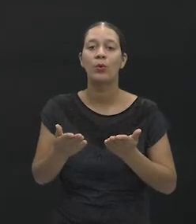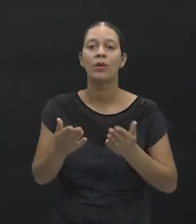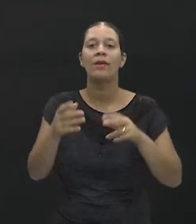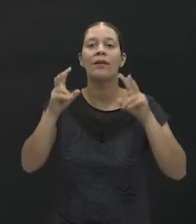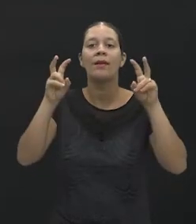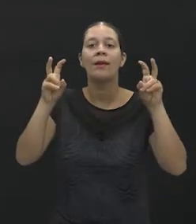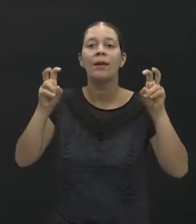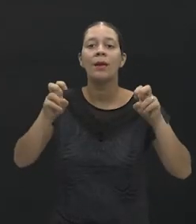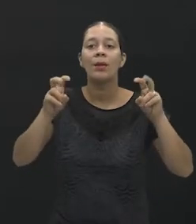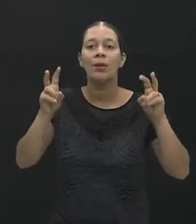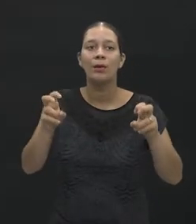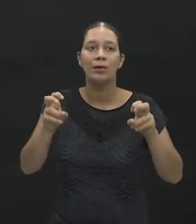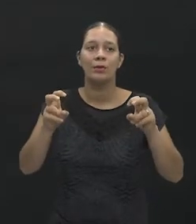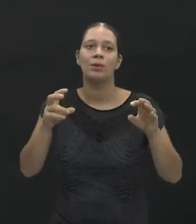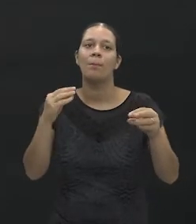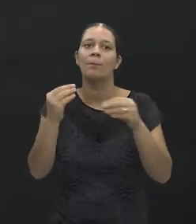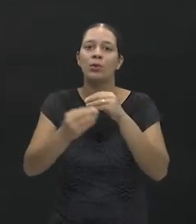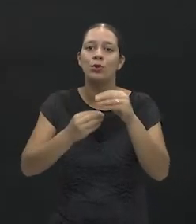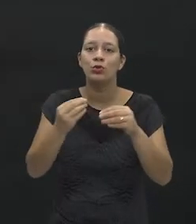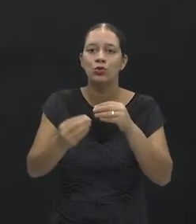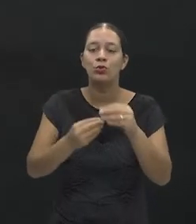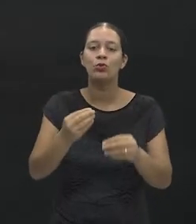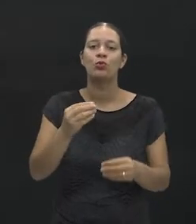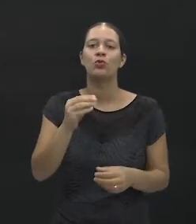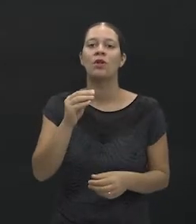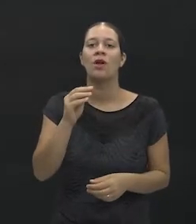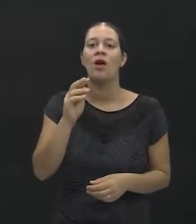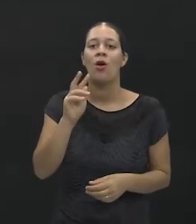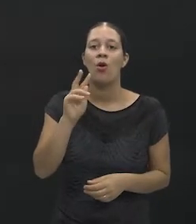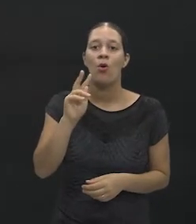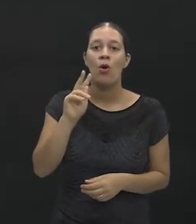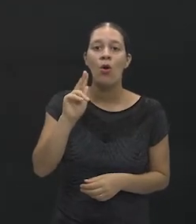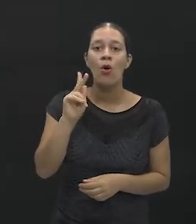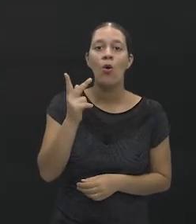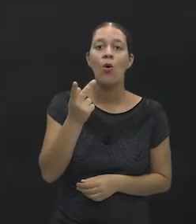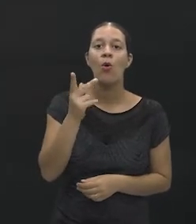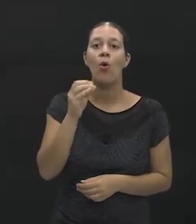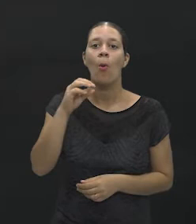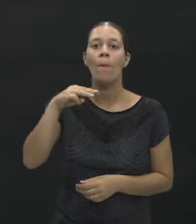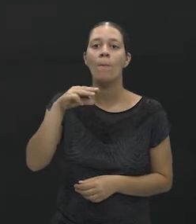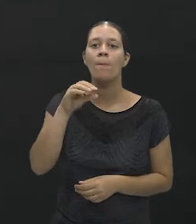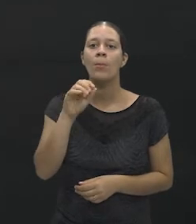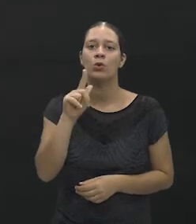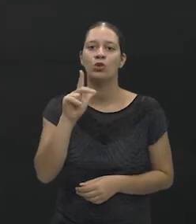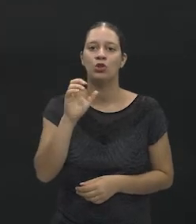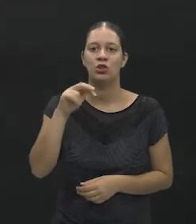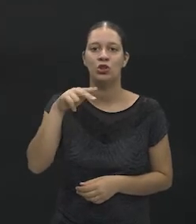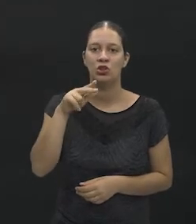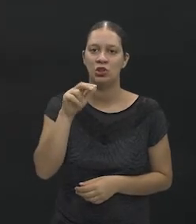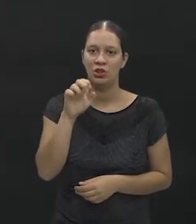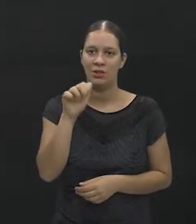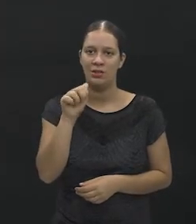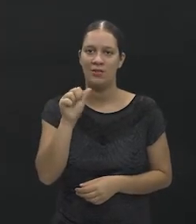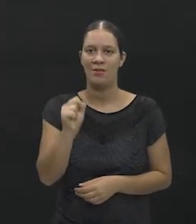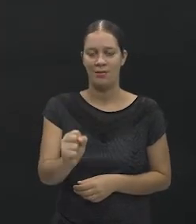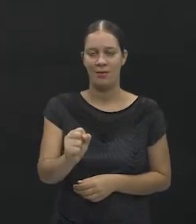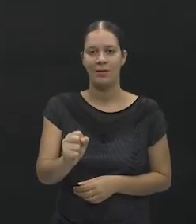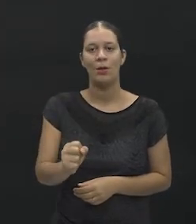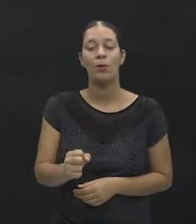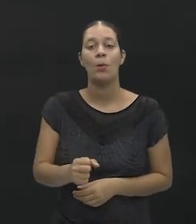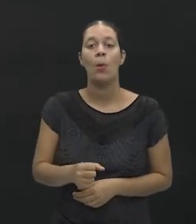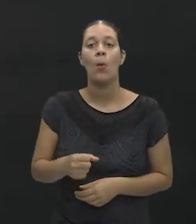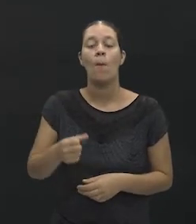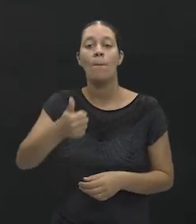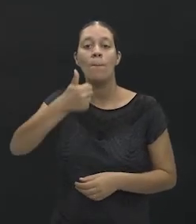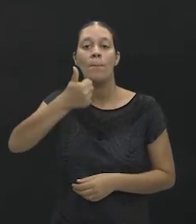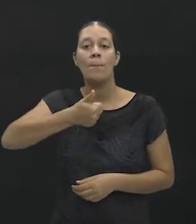falar agora para vocês, tá, dos métodos utilizados para separar, para fracionar as misturas homogêneas. Os